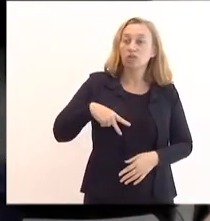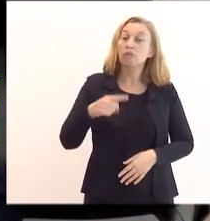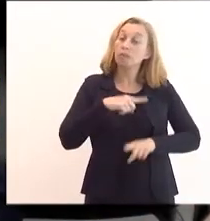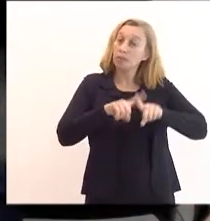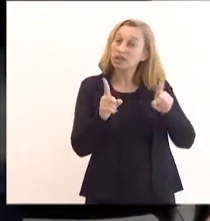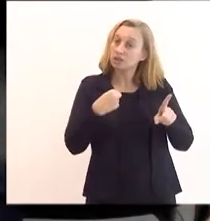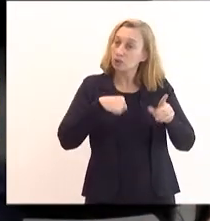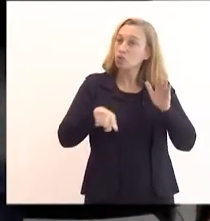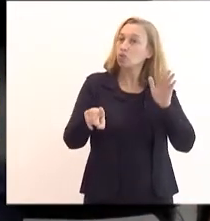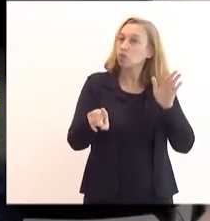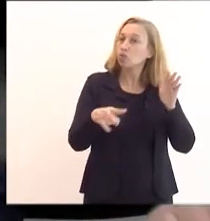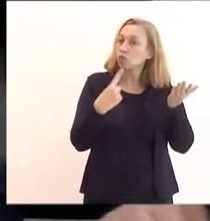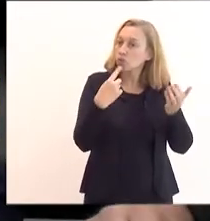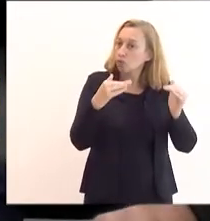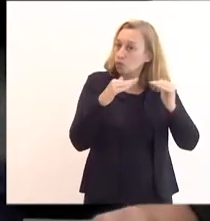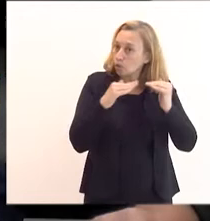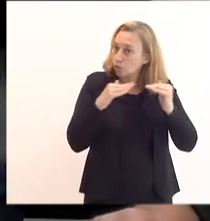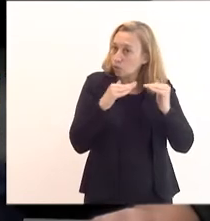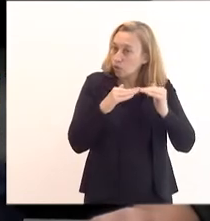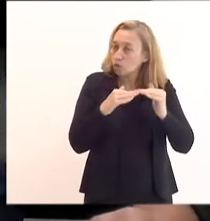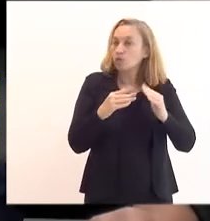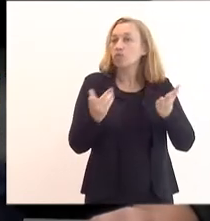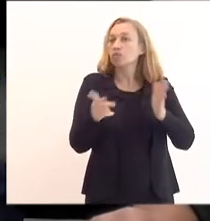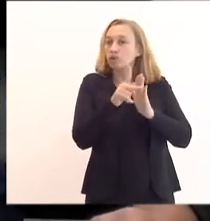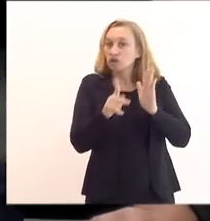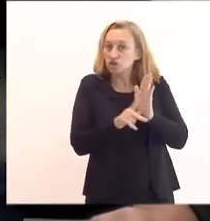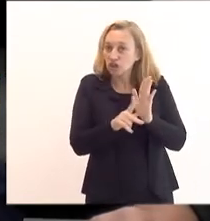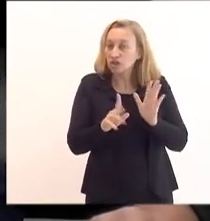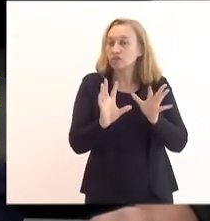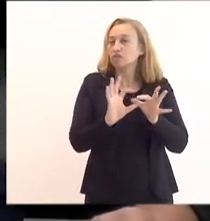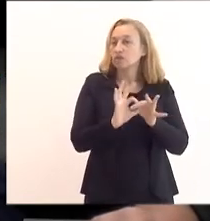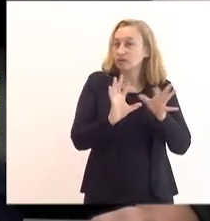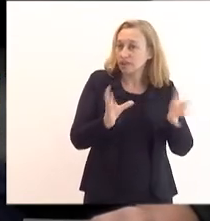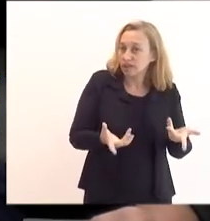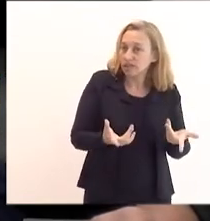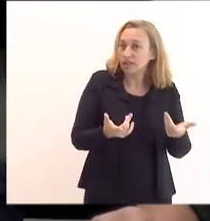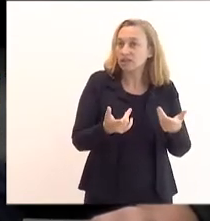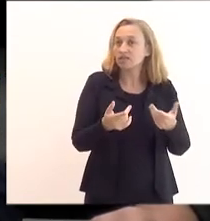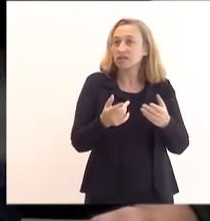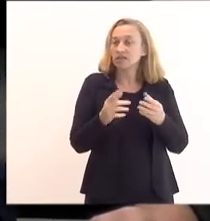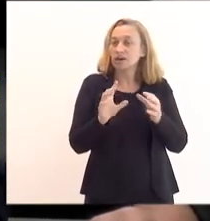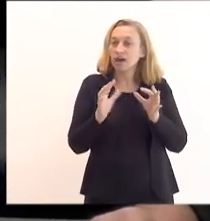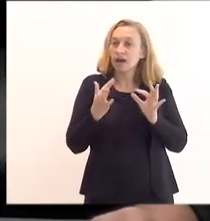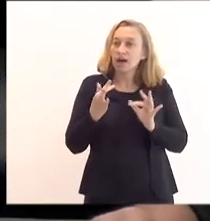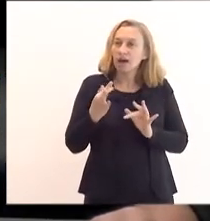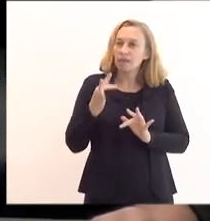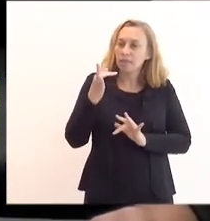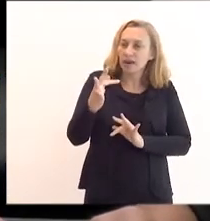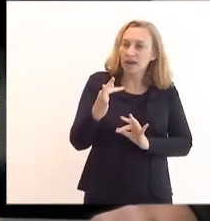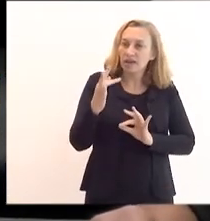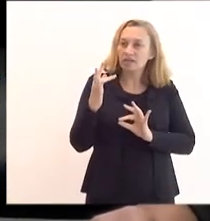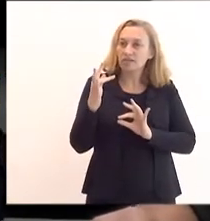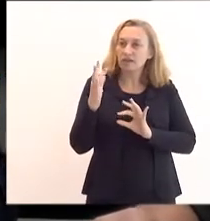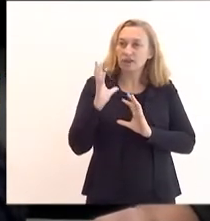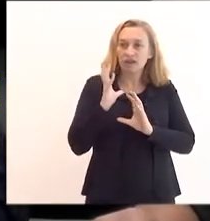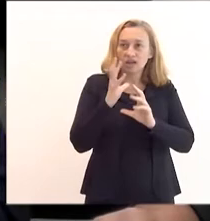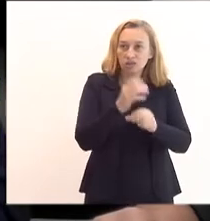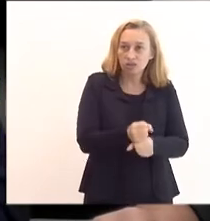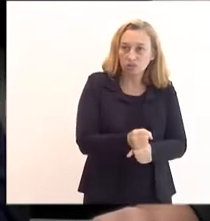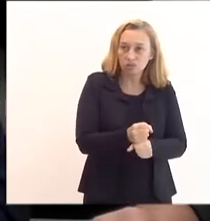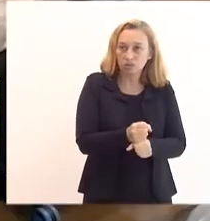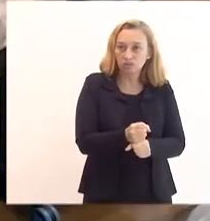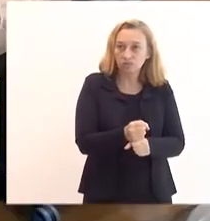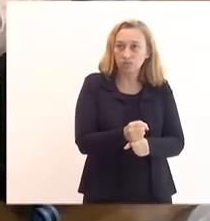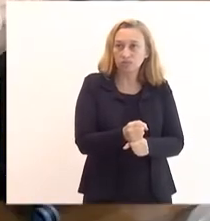que, sendo o projeto autorizativo, e a gente fazendo uma breve revisão na emenda 5, restrito ou aprovado